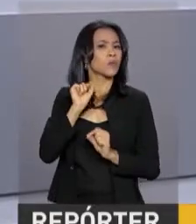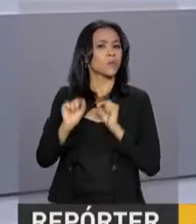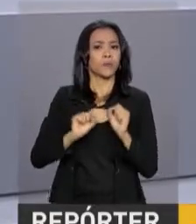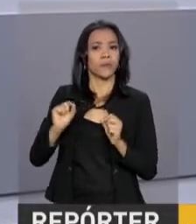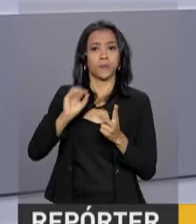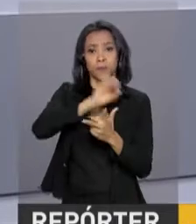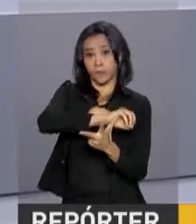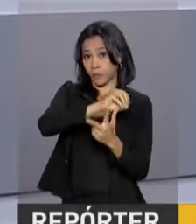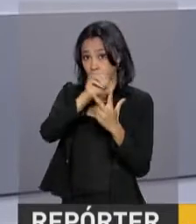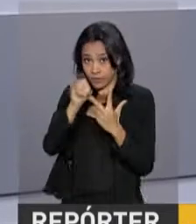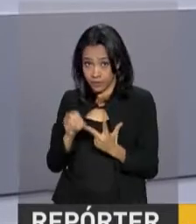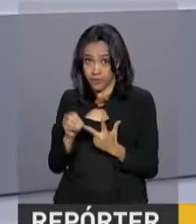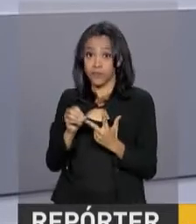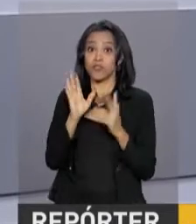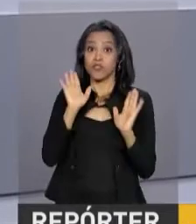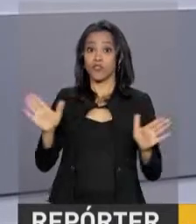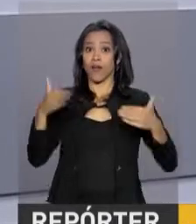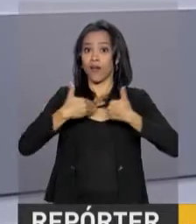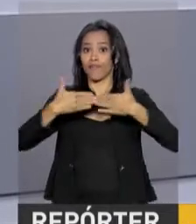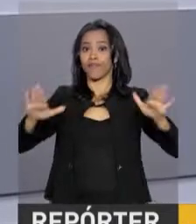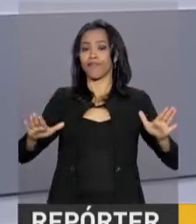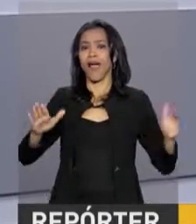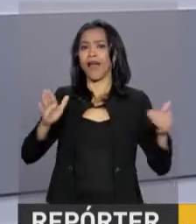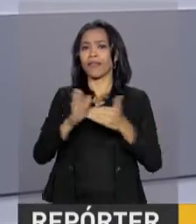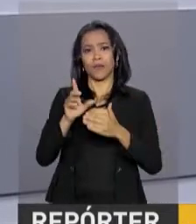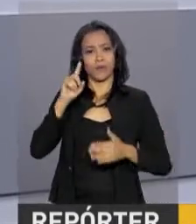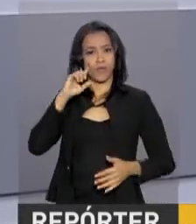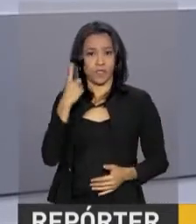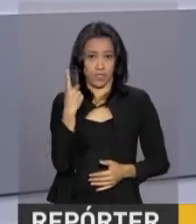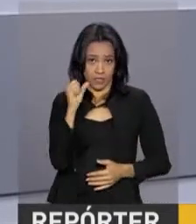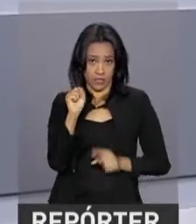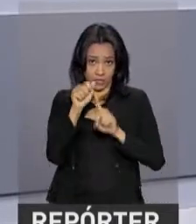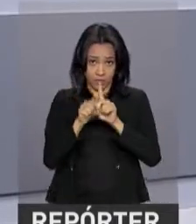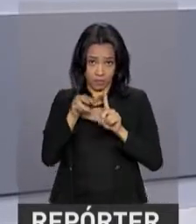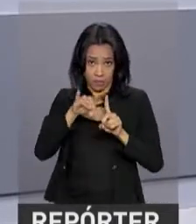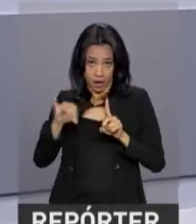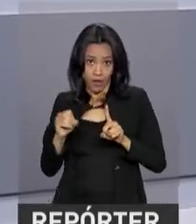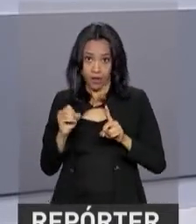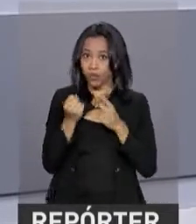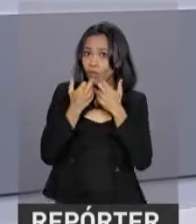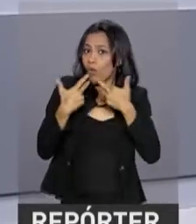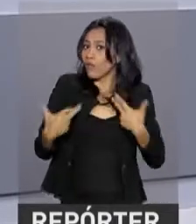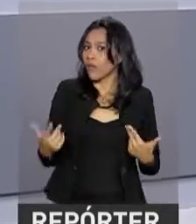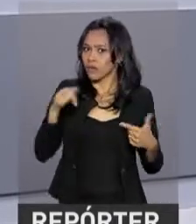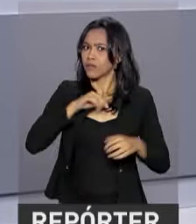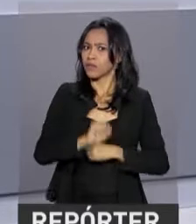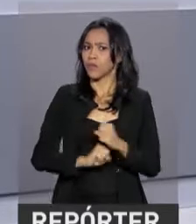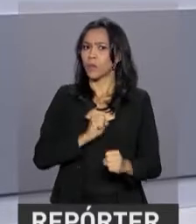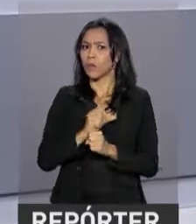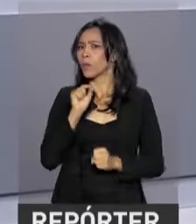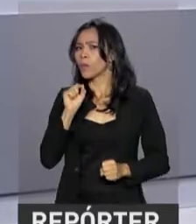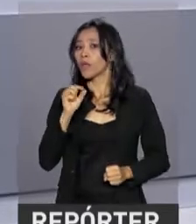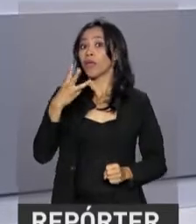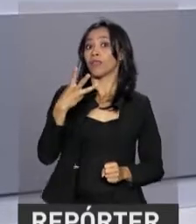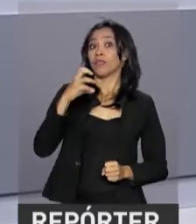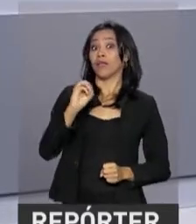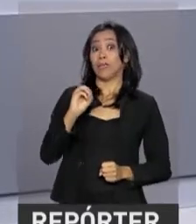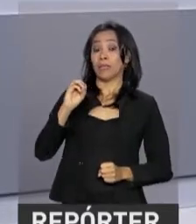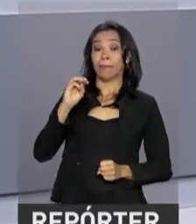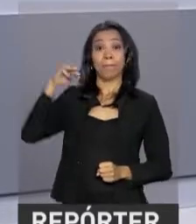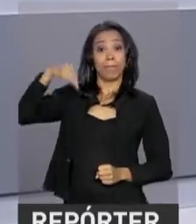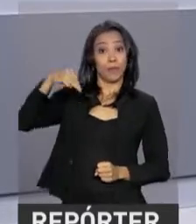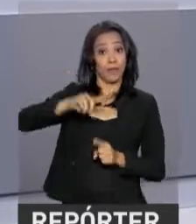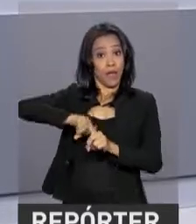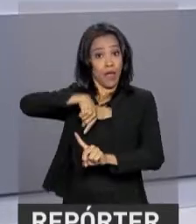do ensino médio estão abertas até o dia 18 de maio entre as novidades deste ano estão os 30 minutos a mais